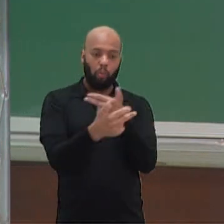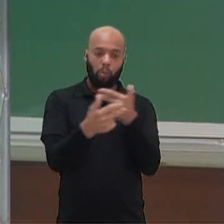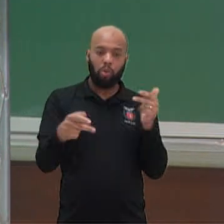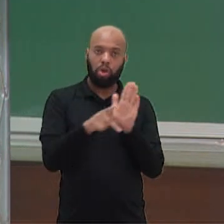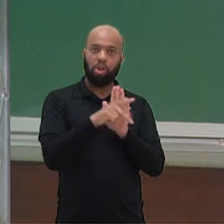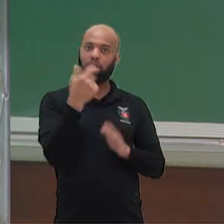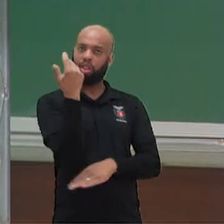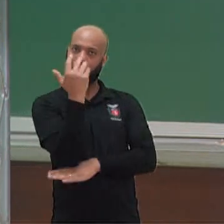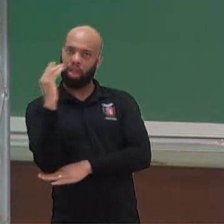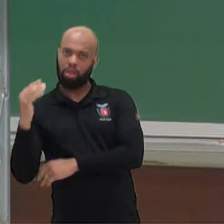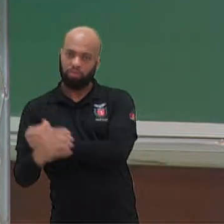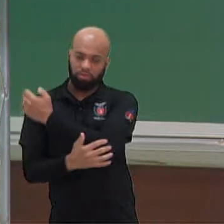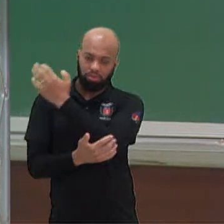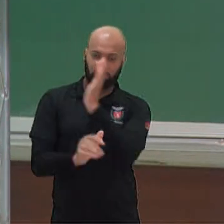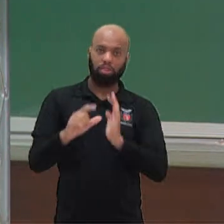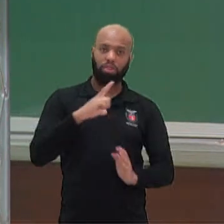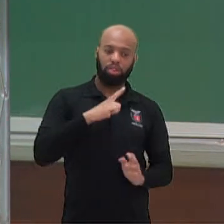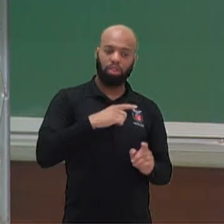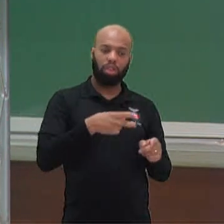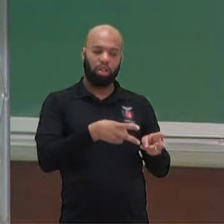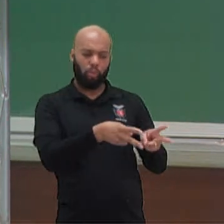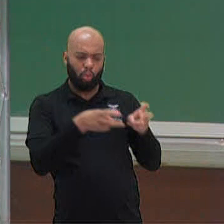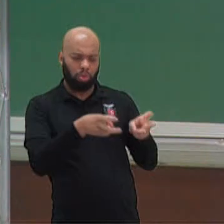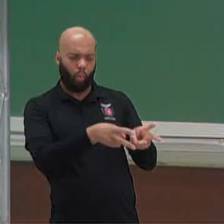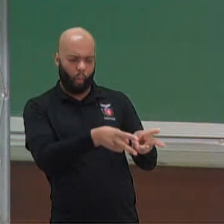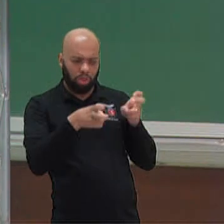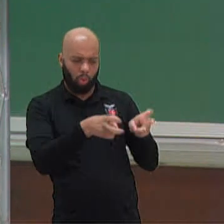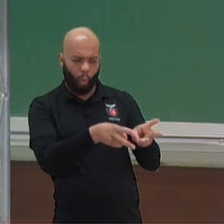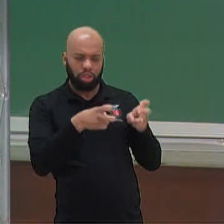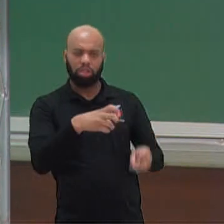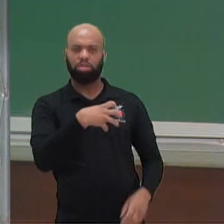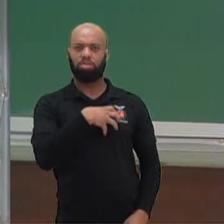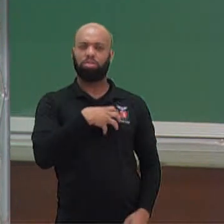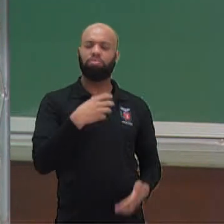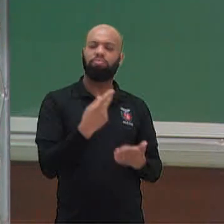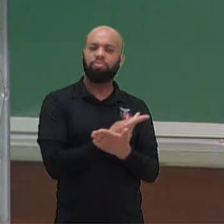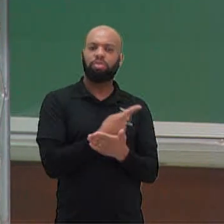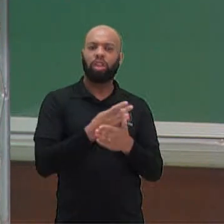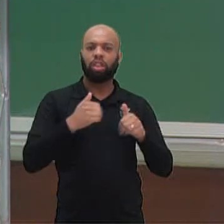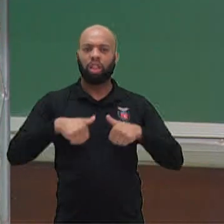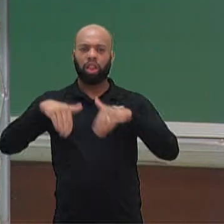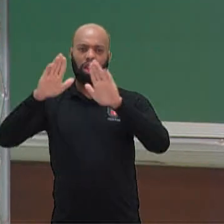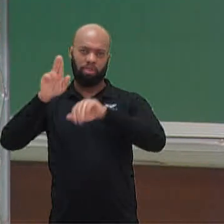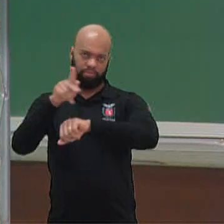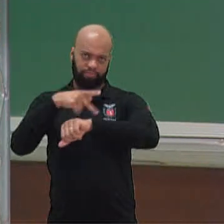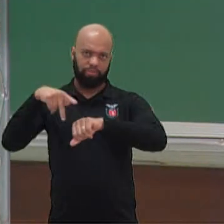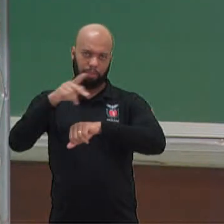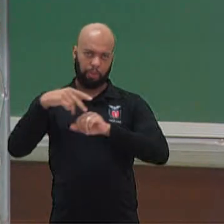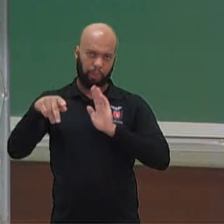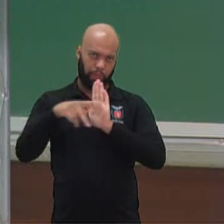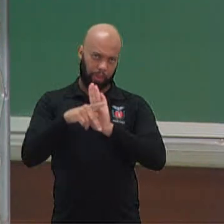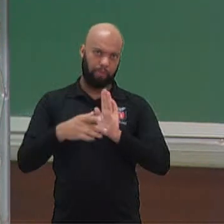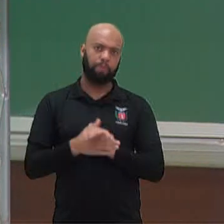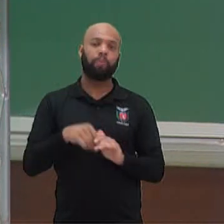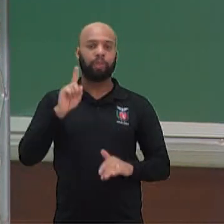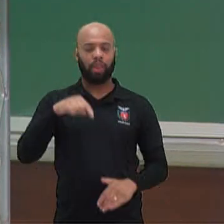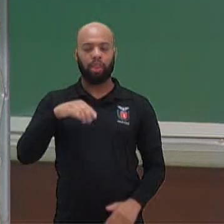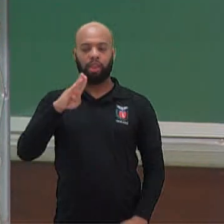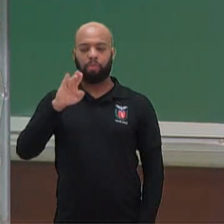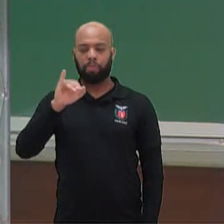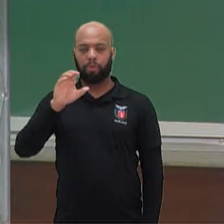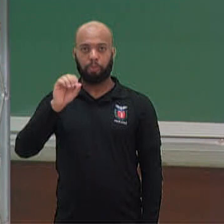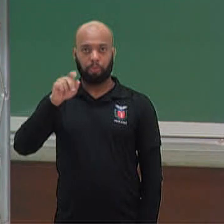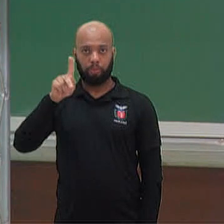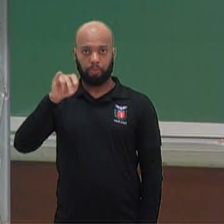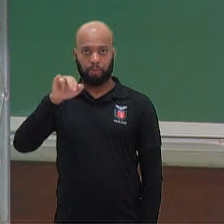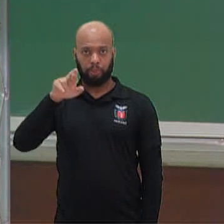que ali tem, né? Extraem indevidamente e levam para os seus países de origem, né? Isso seria a biopirataria, que seria